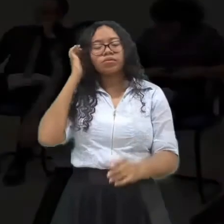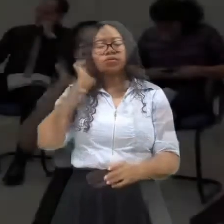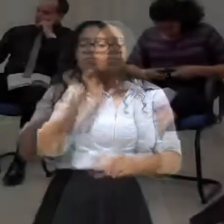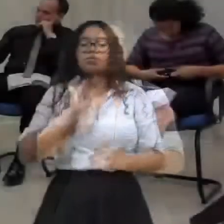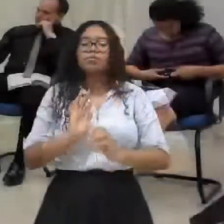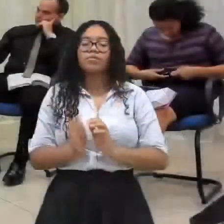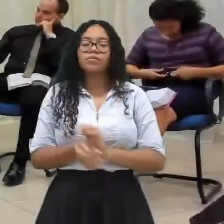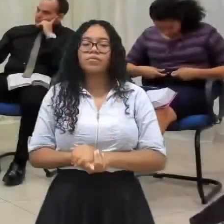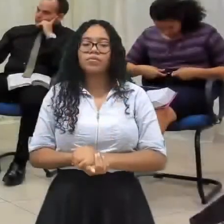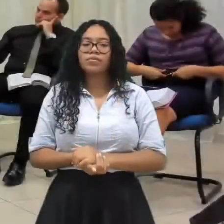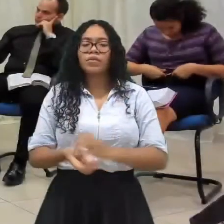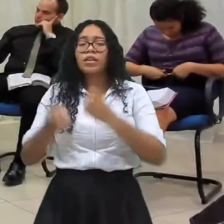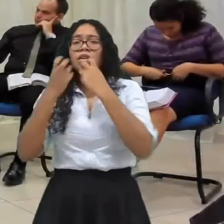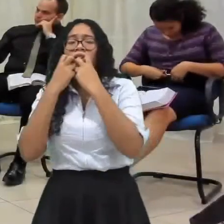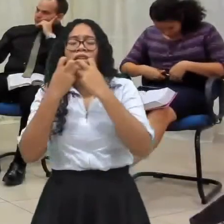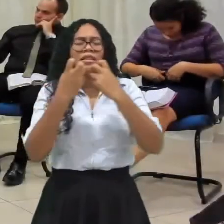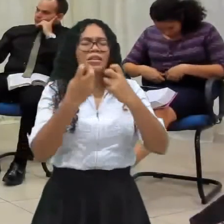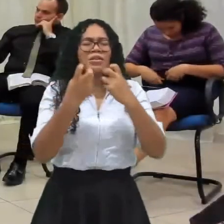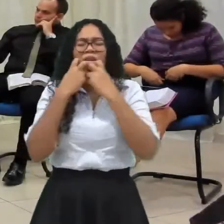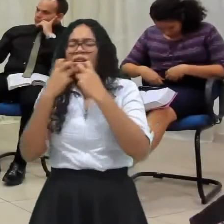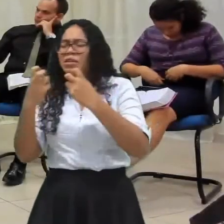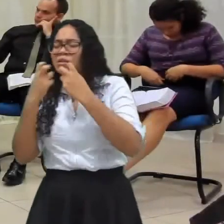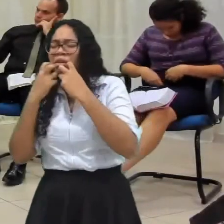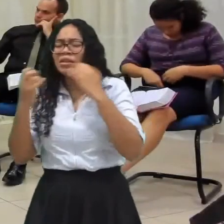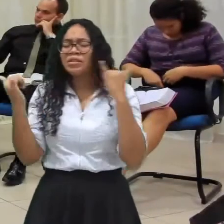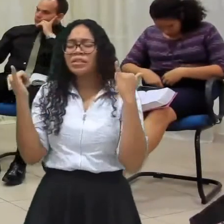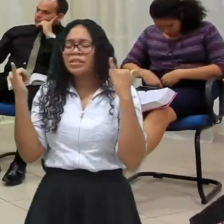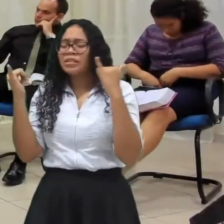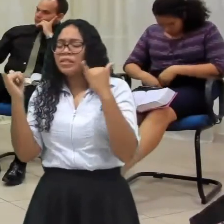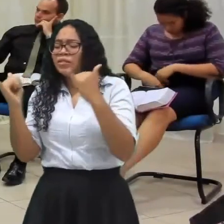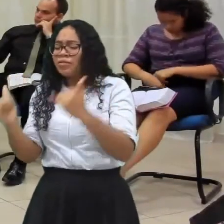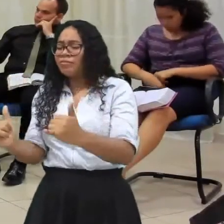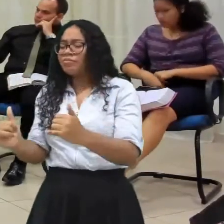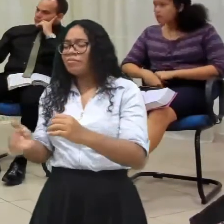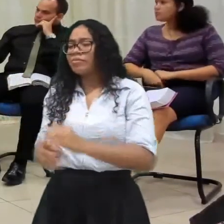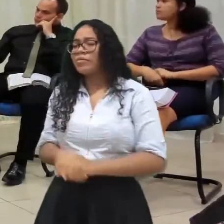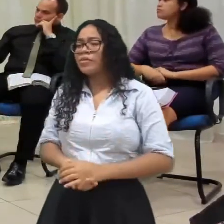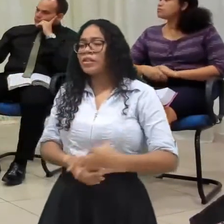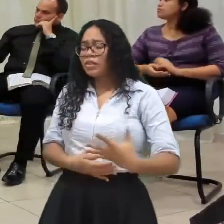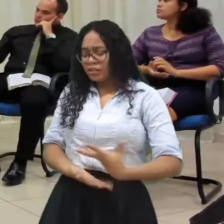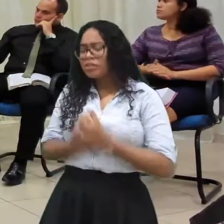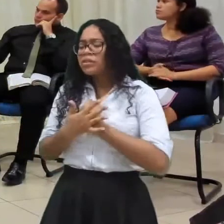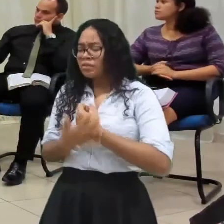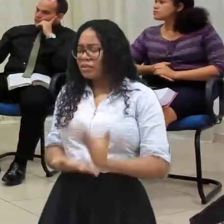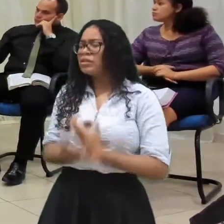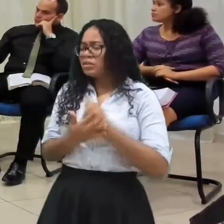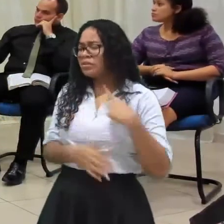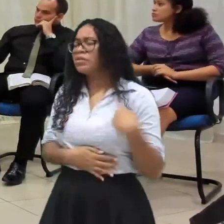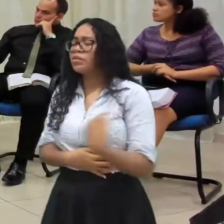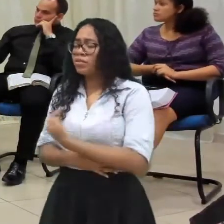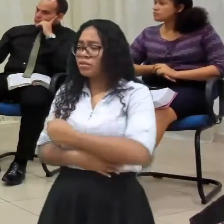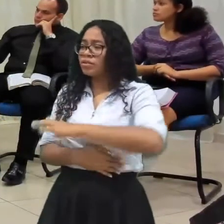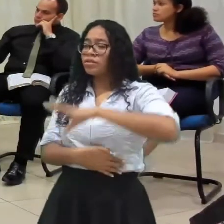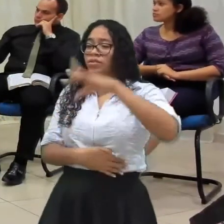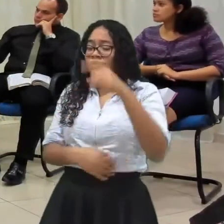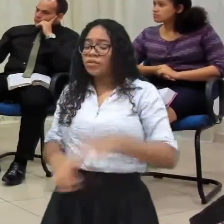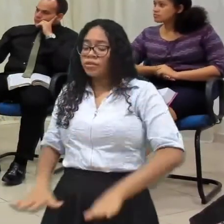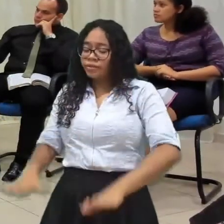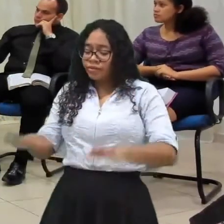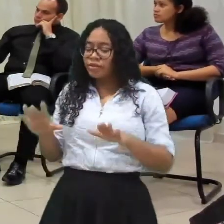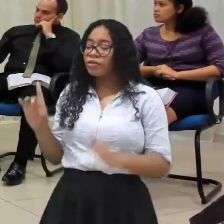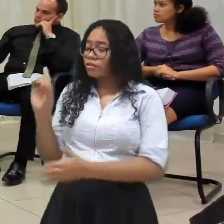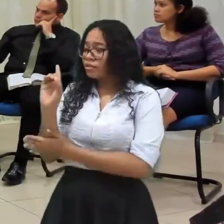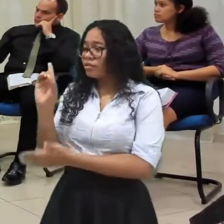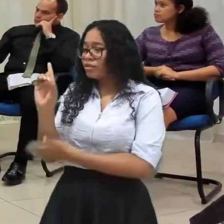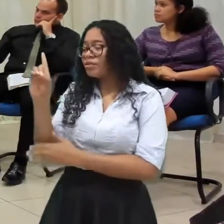mãos, e clamavam com grande voz, dizendo: salvação ao nosso Deus, que está sentado no trono, e ao Cordeiro.